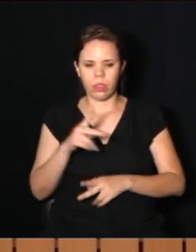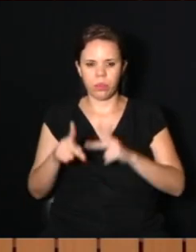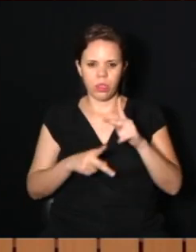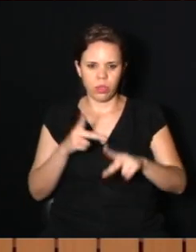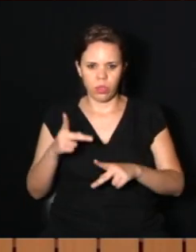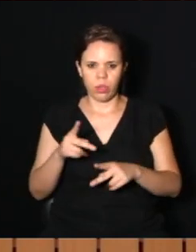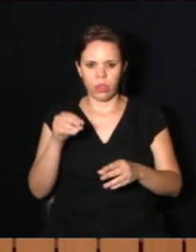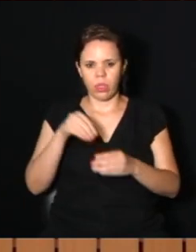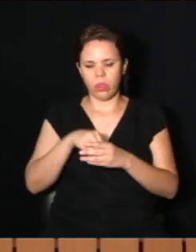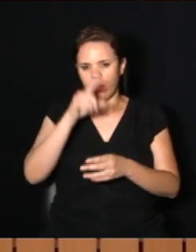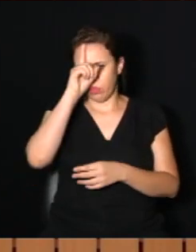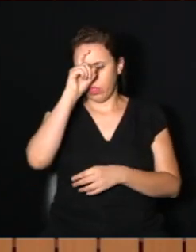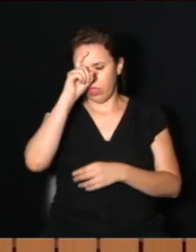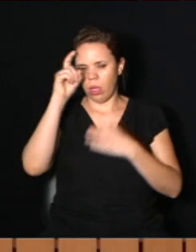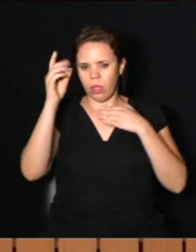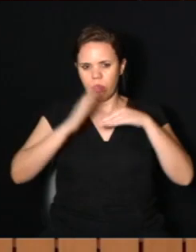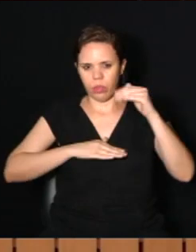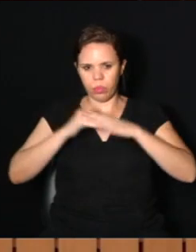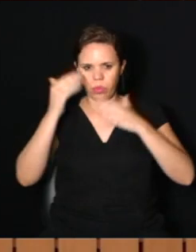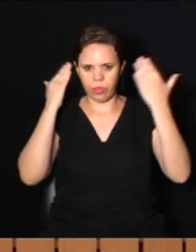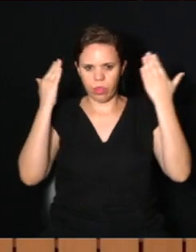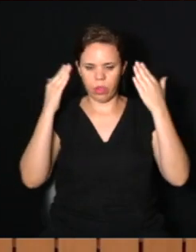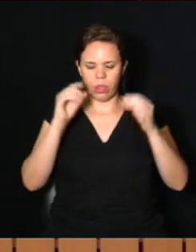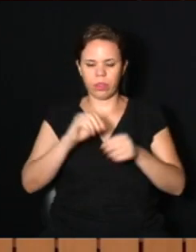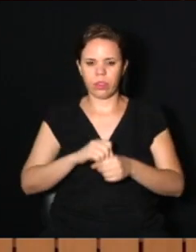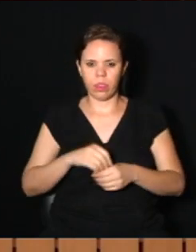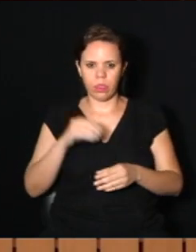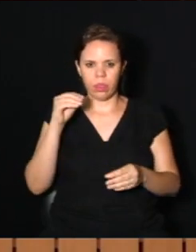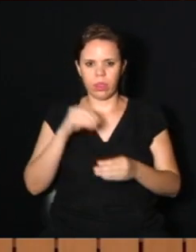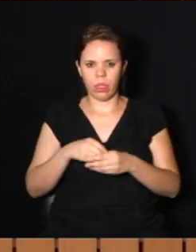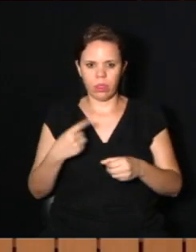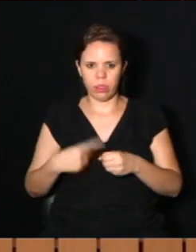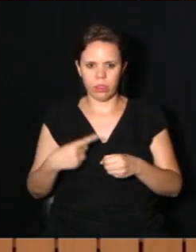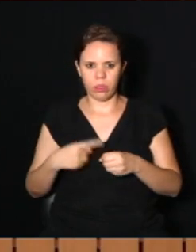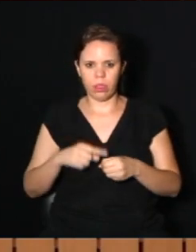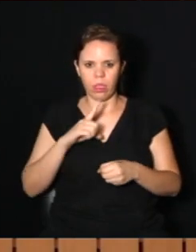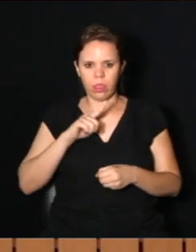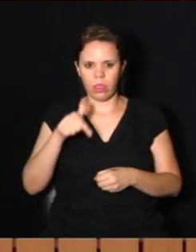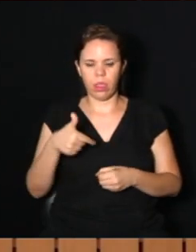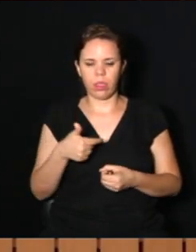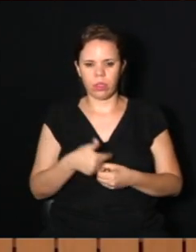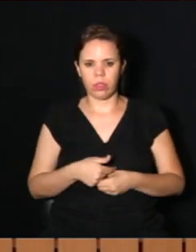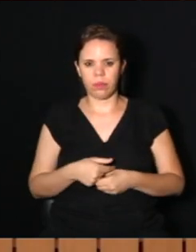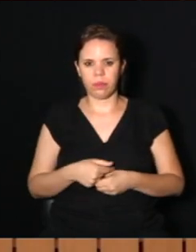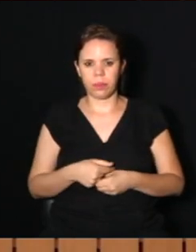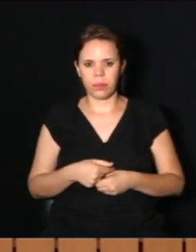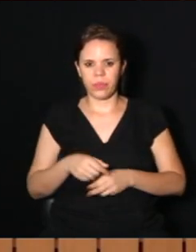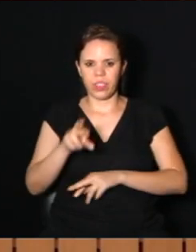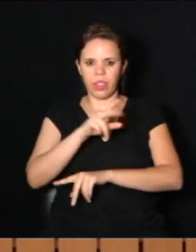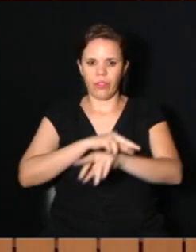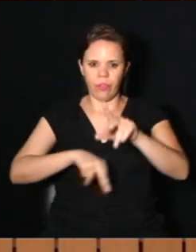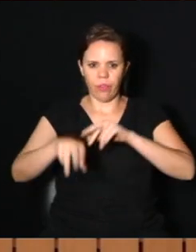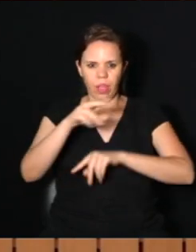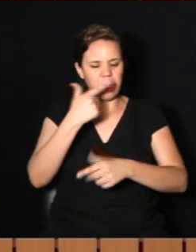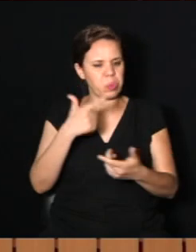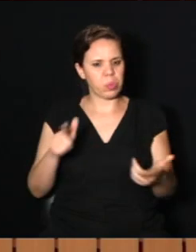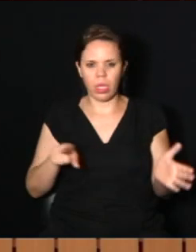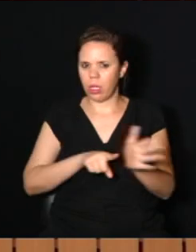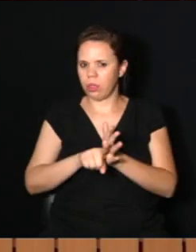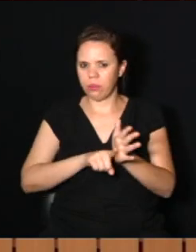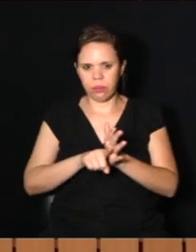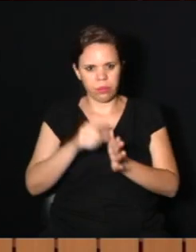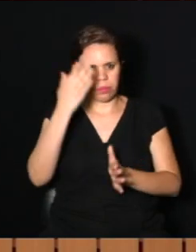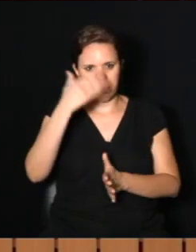no hospital e dos profissionais. Então, dentro do município, a gente tem essa rede complexa, a gente não tem um levantamento